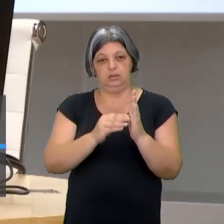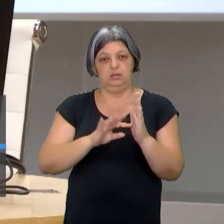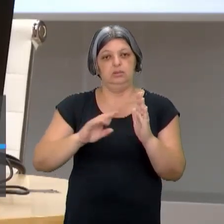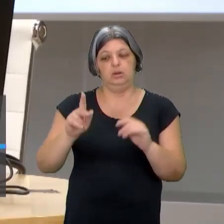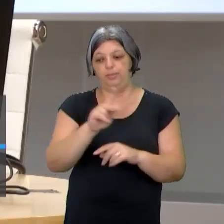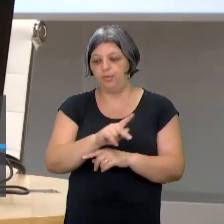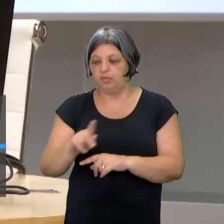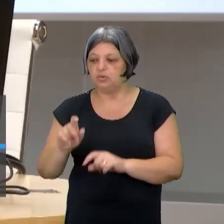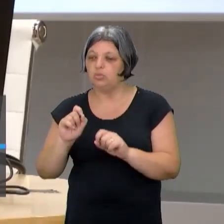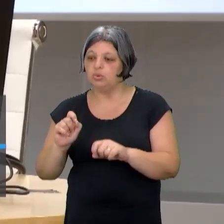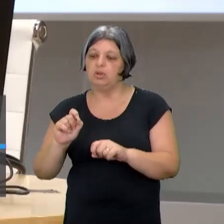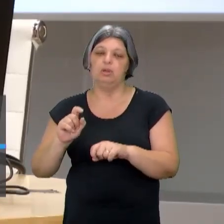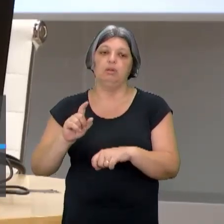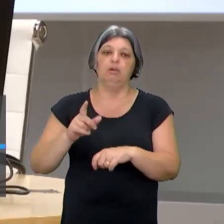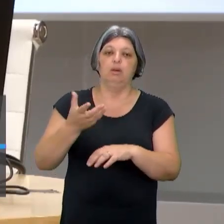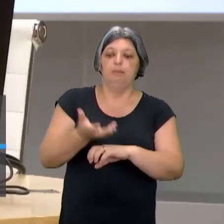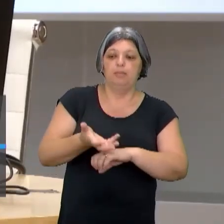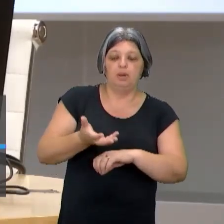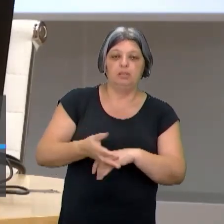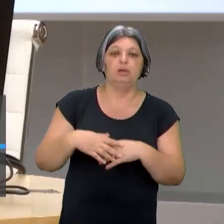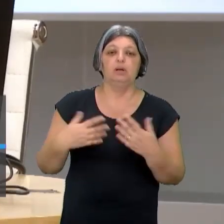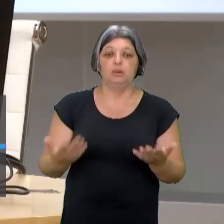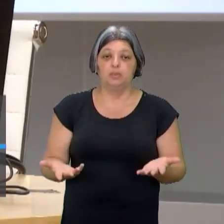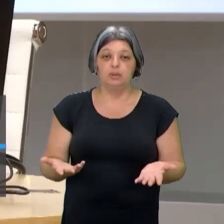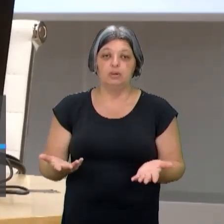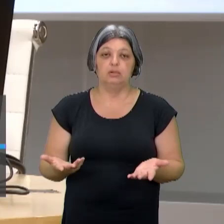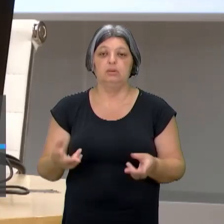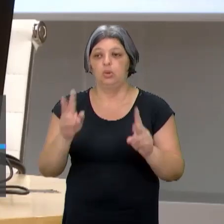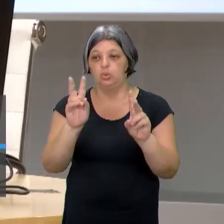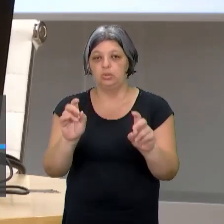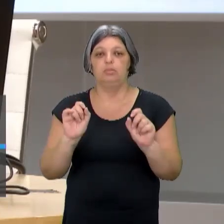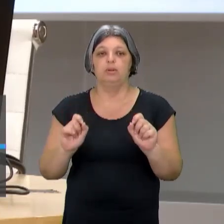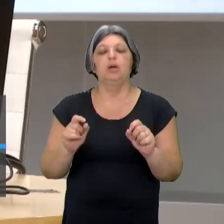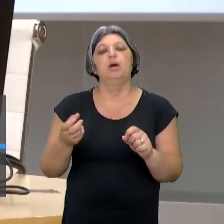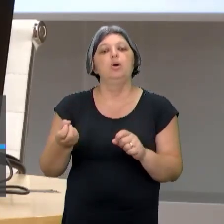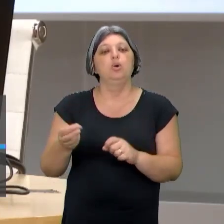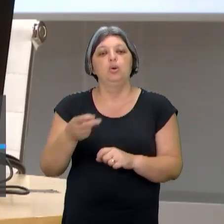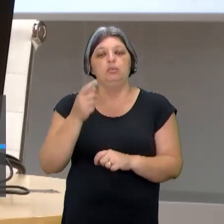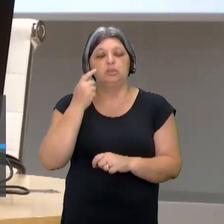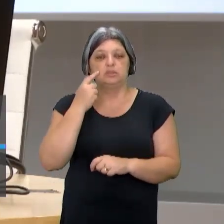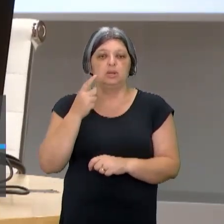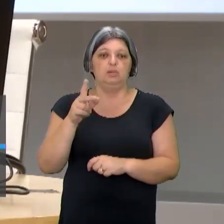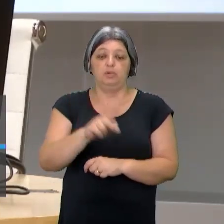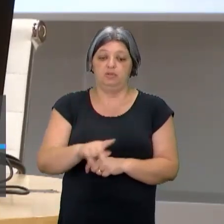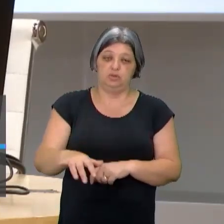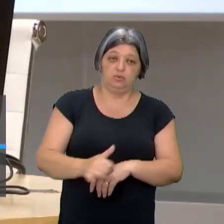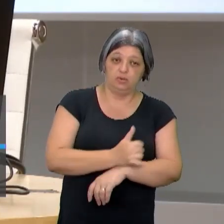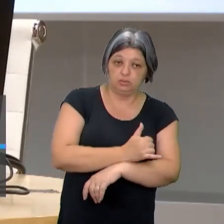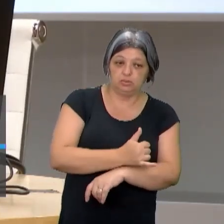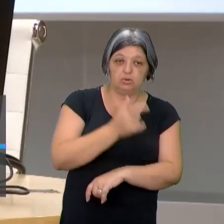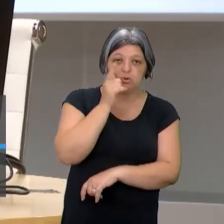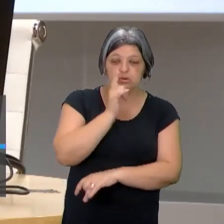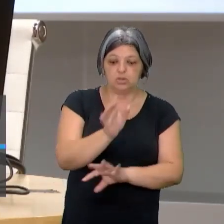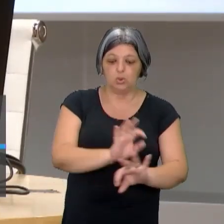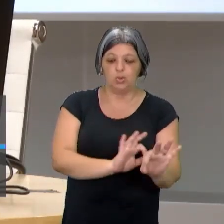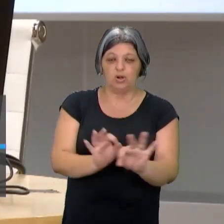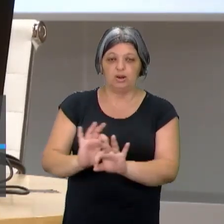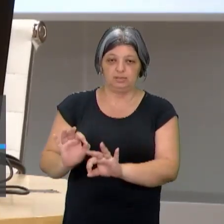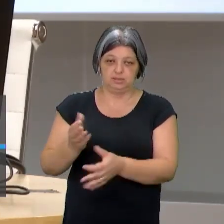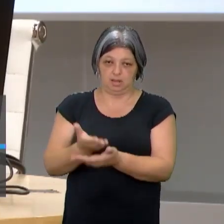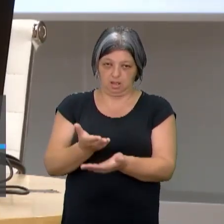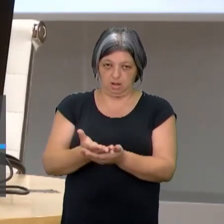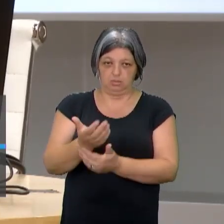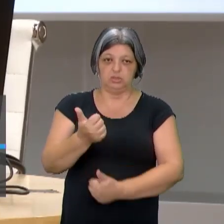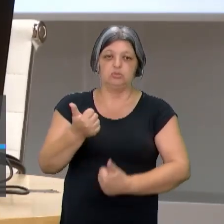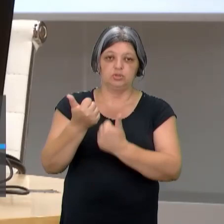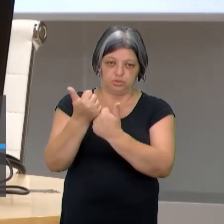sala que está, o que ele está dando. Ah, aquele professor faltou. Ah, então o que ele ia dar nessa aula? Para a gente conseguir se planejar, certo? É muito importante aí a